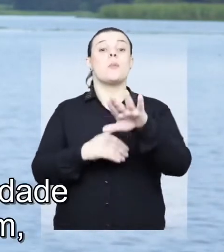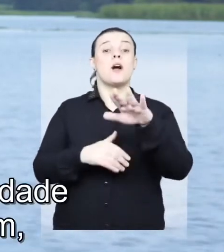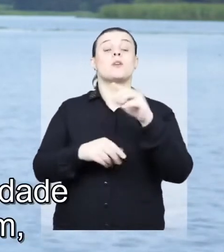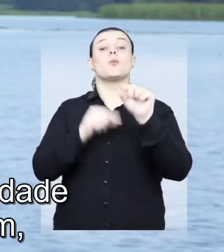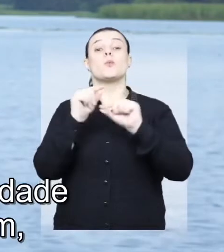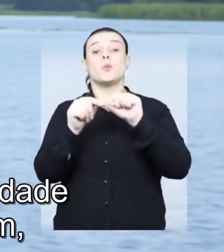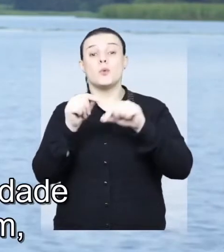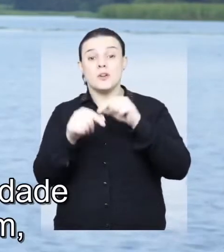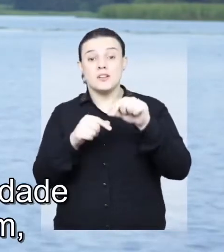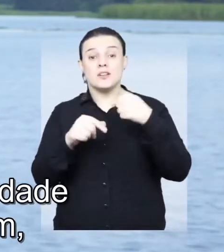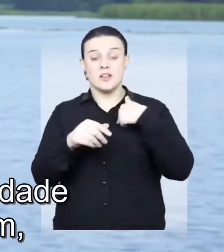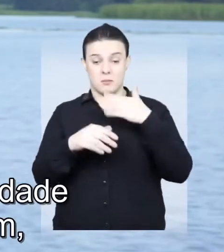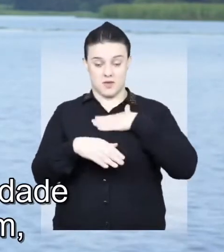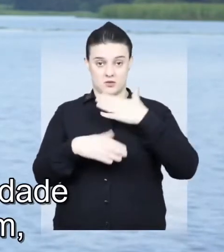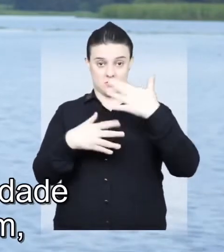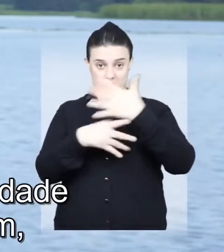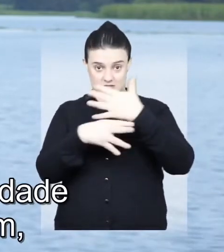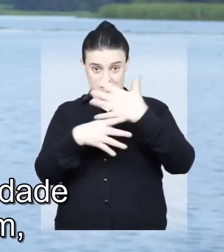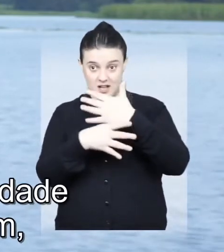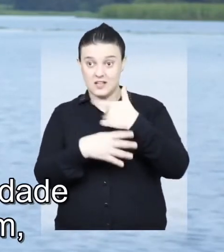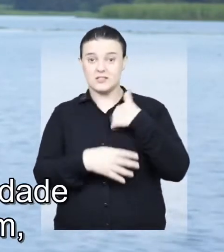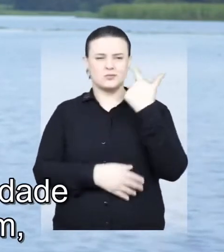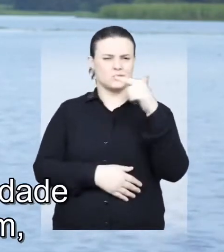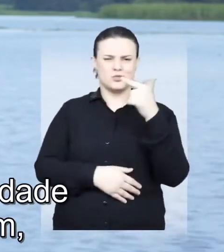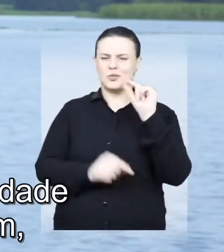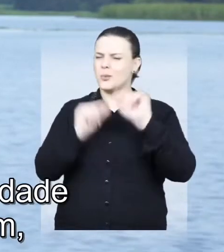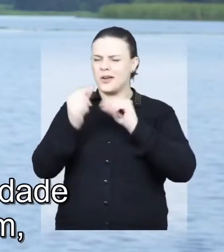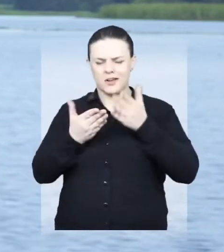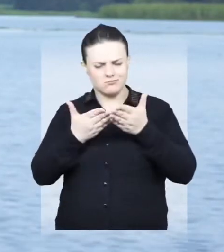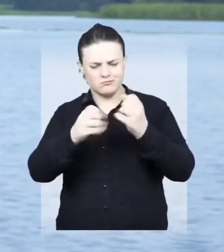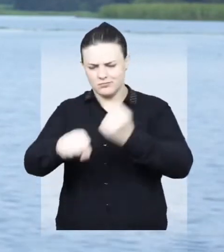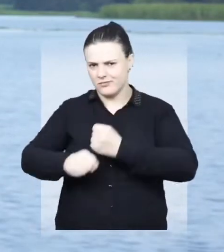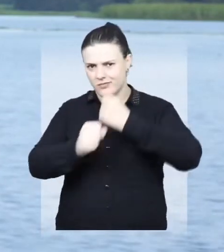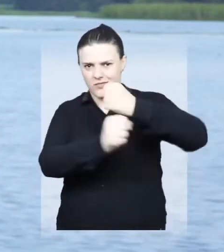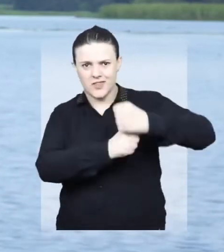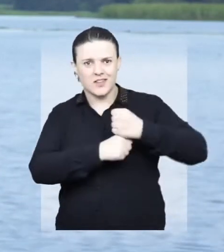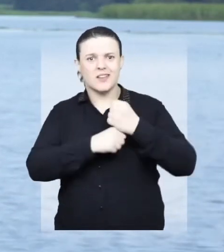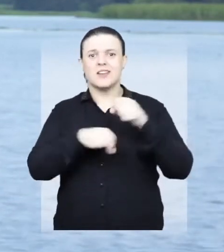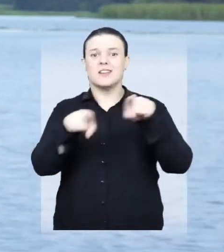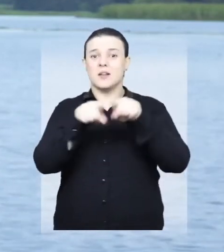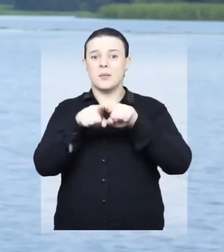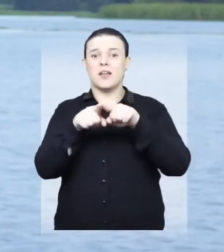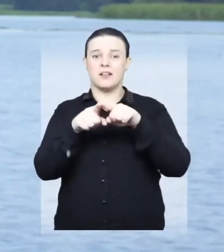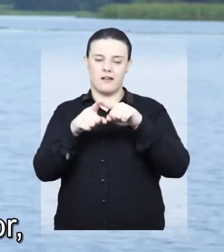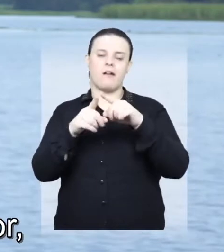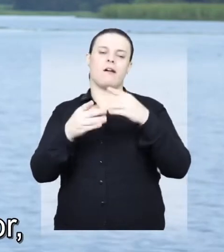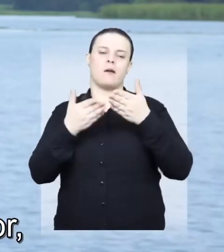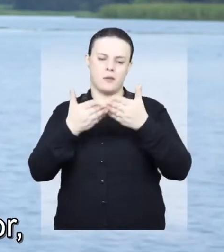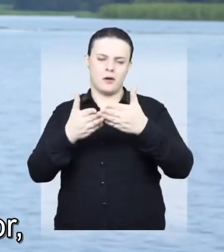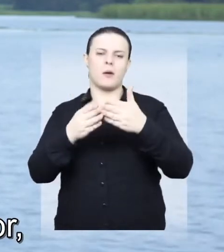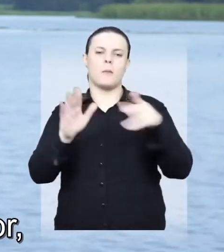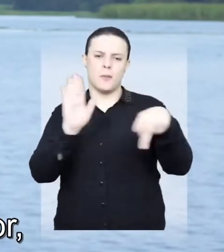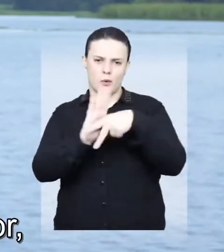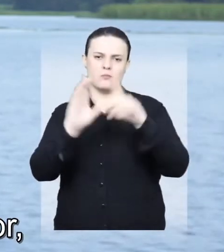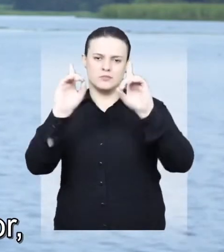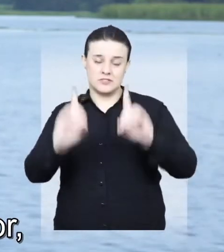meu estado e na minha cidade ainda não sabia o que é canoagem, ainda mais a para-canoagem que